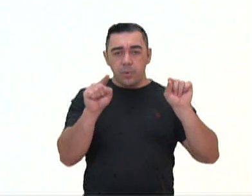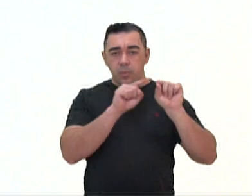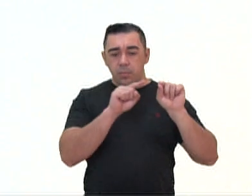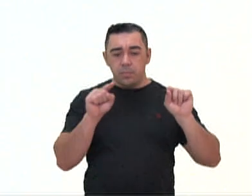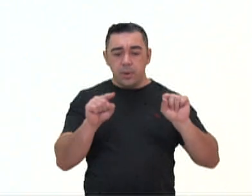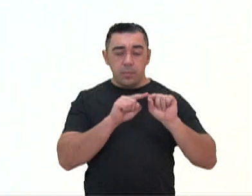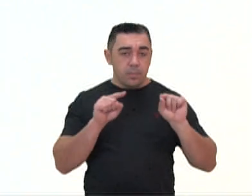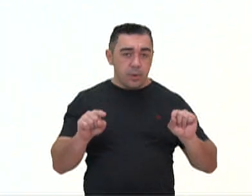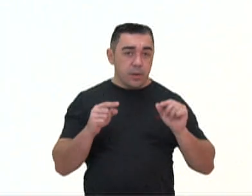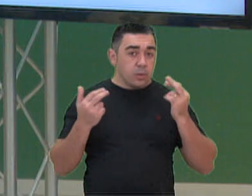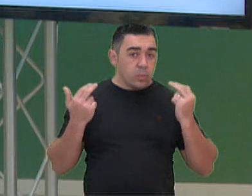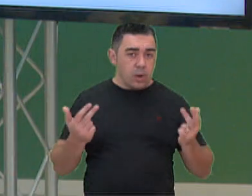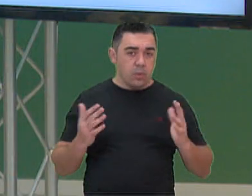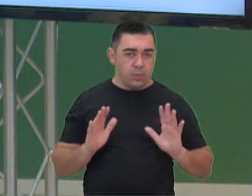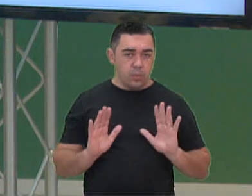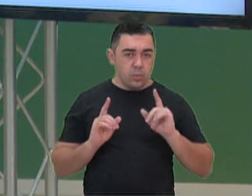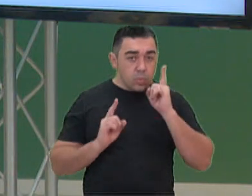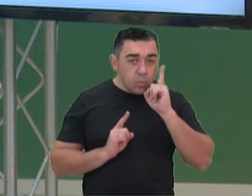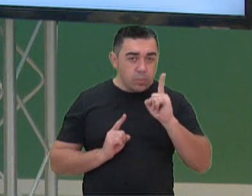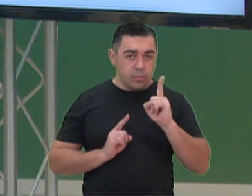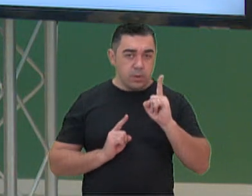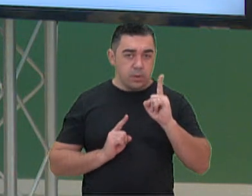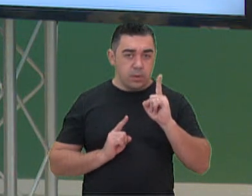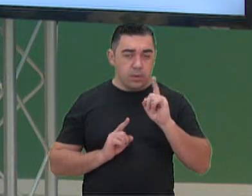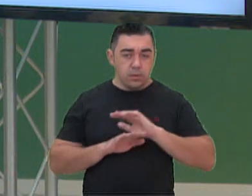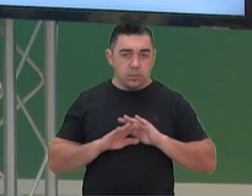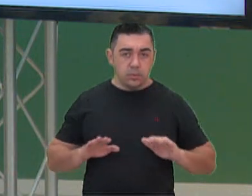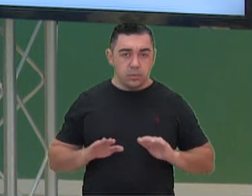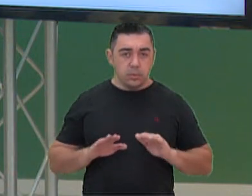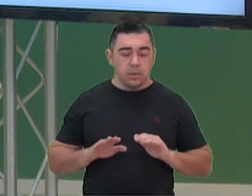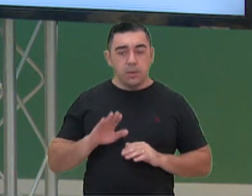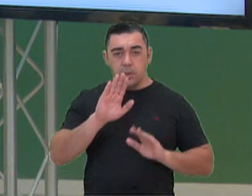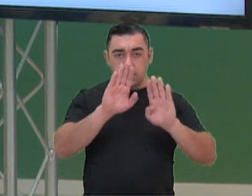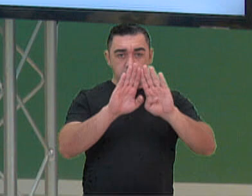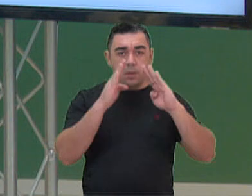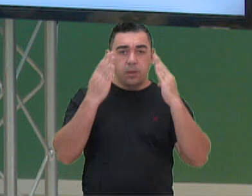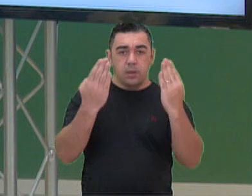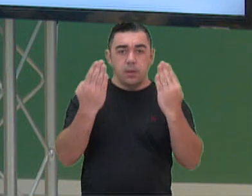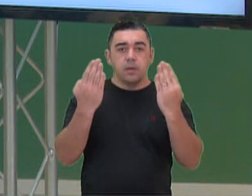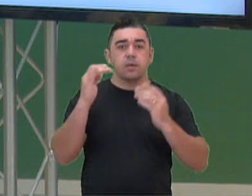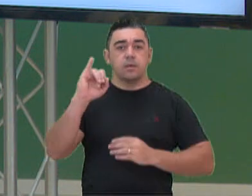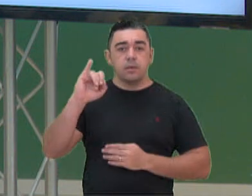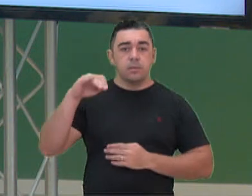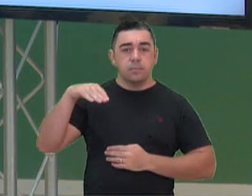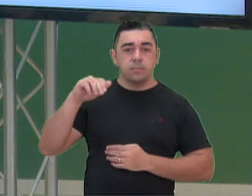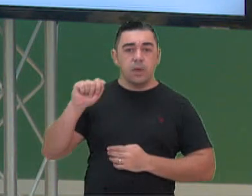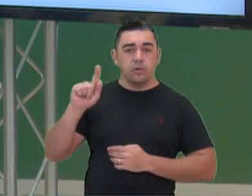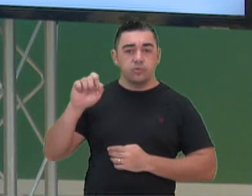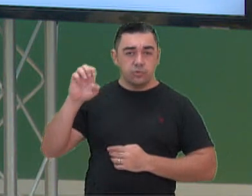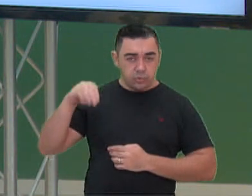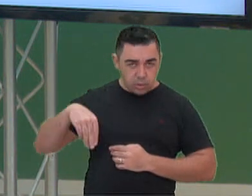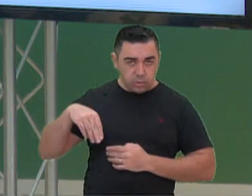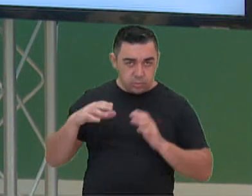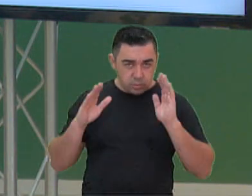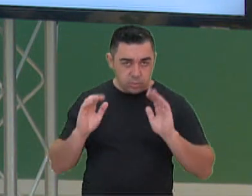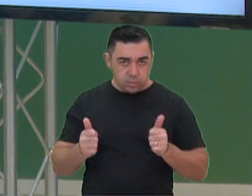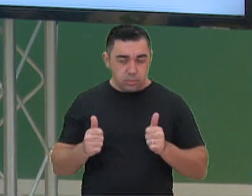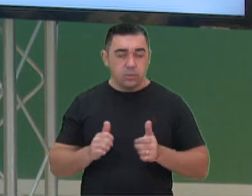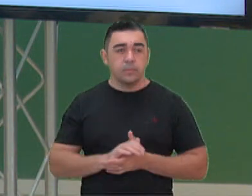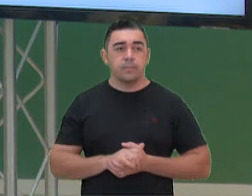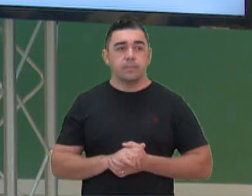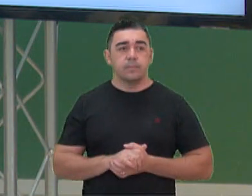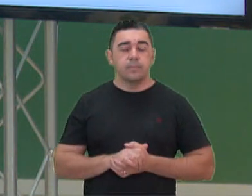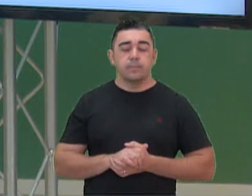todos que têm correspondências são a minha imagem. Então, a minha imagem é igual ao contradomínio. E cada valor